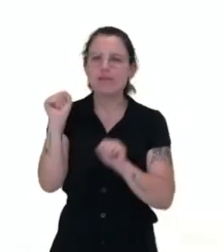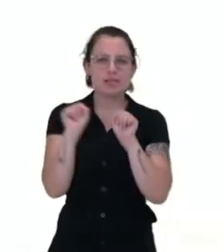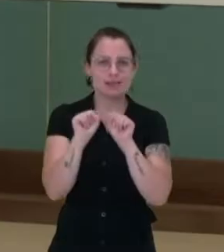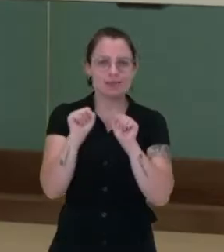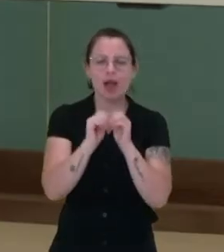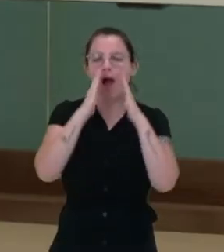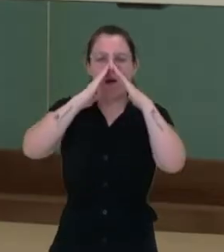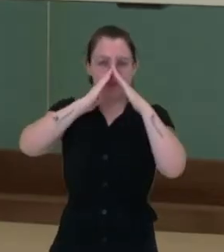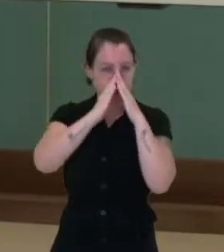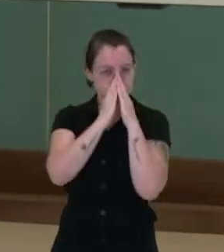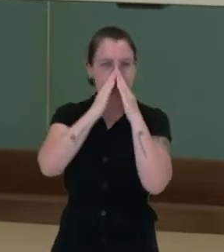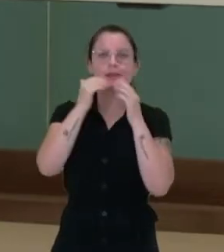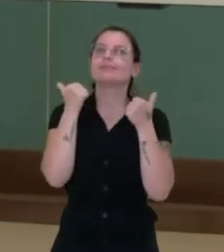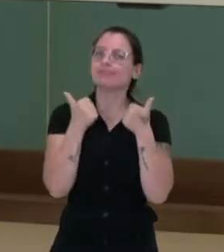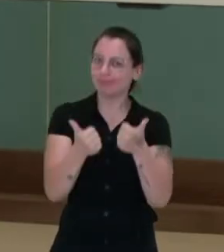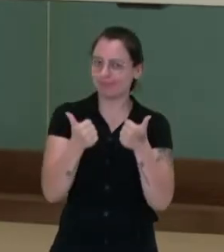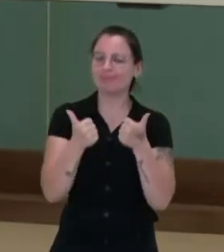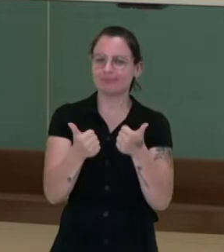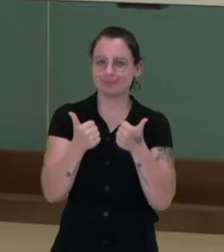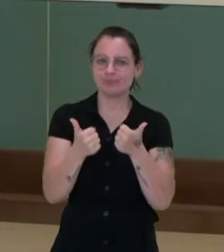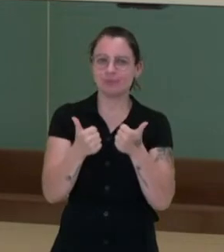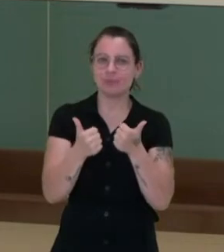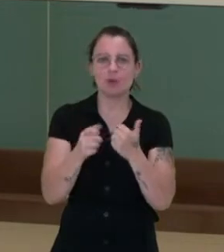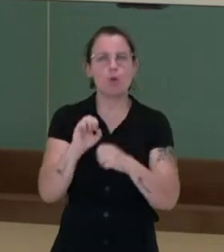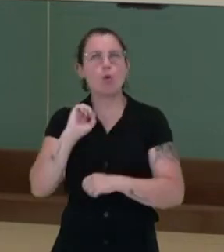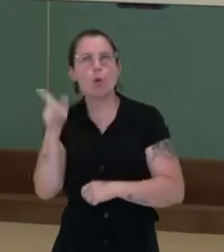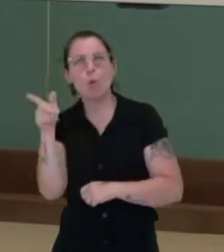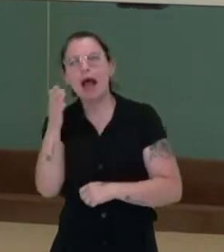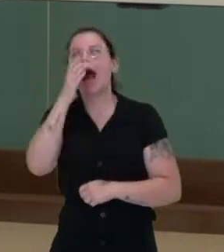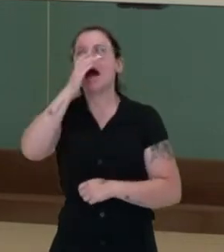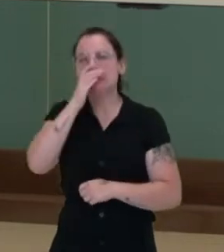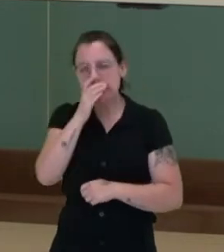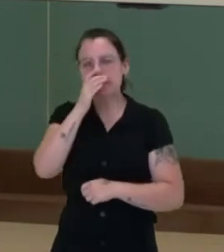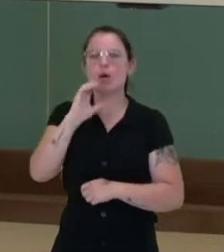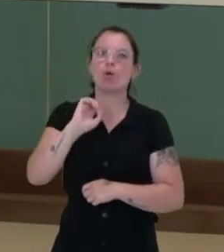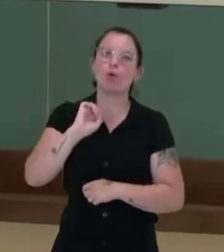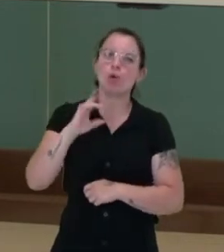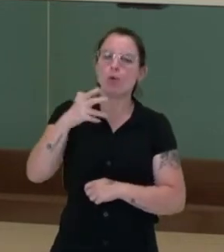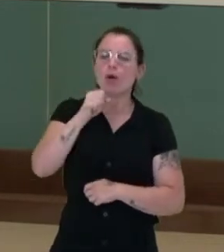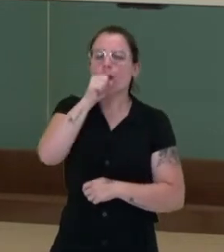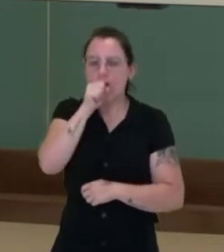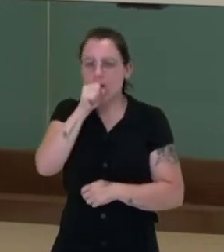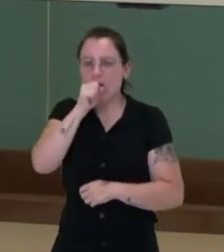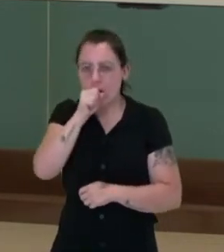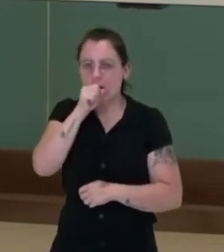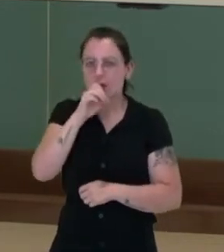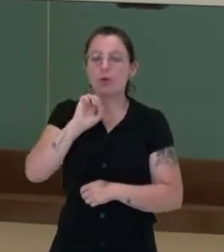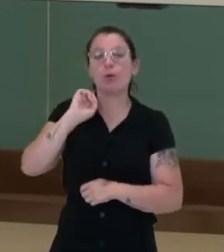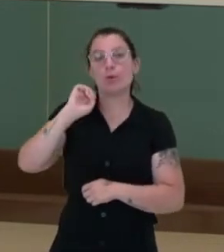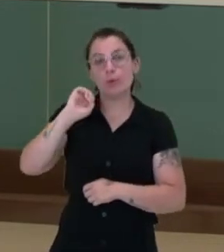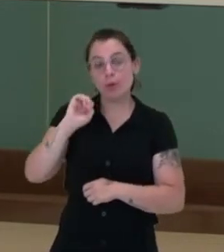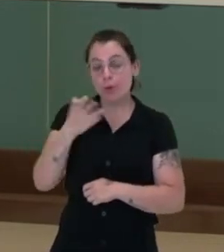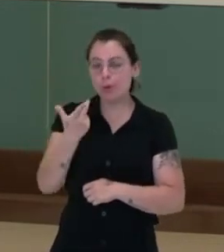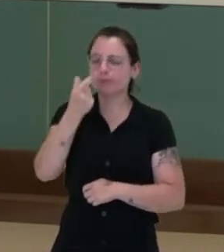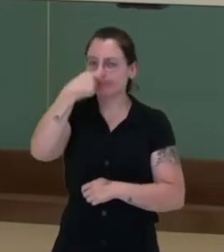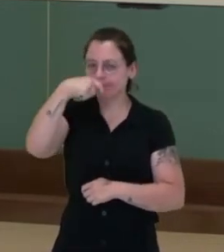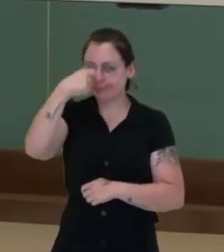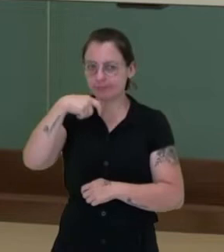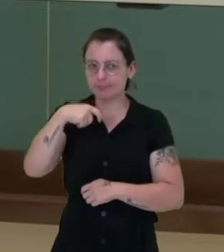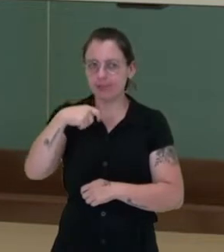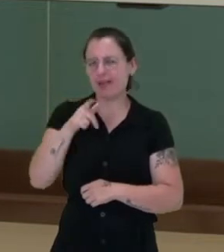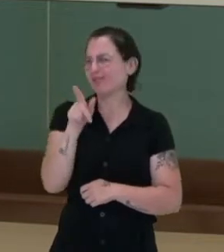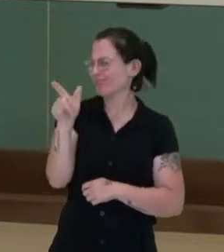Assoando o nariz, isso mesmo. Ou ela espirrou, mas provavelmente ela não está bem. Está ali